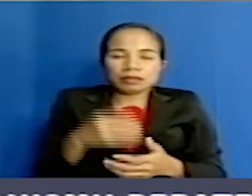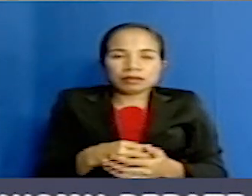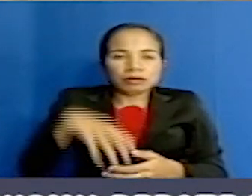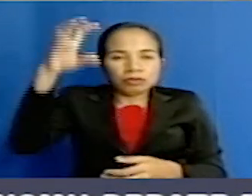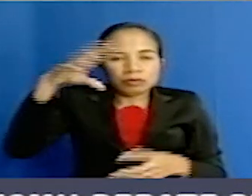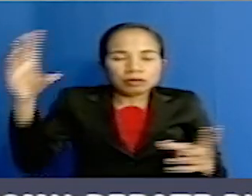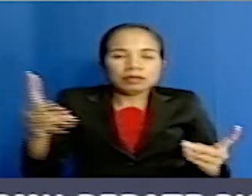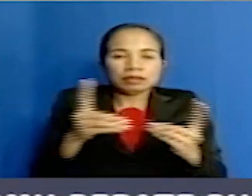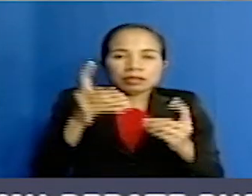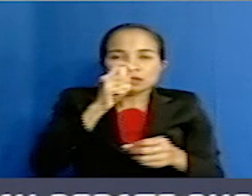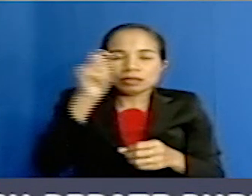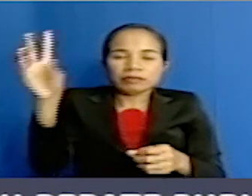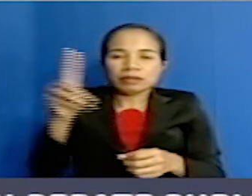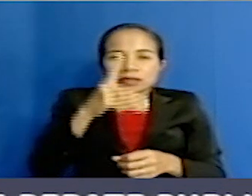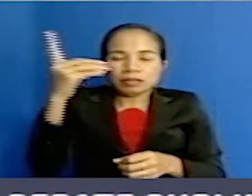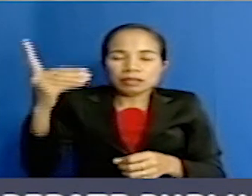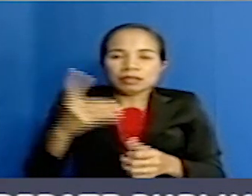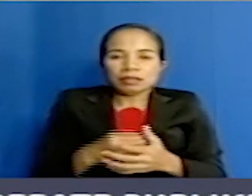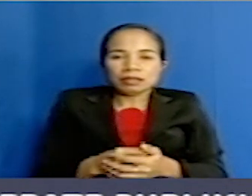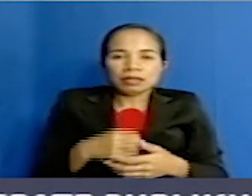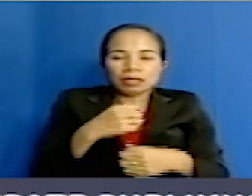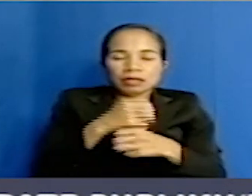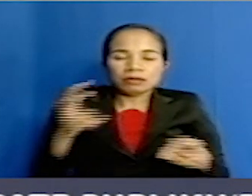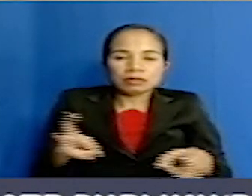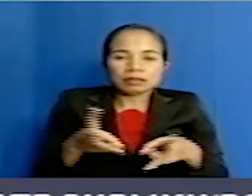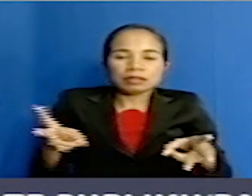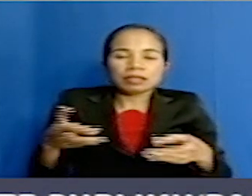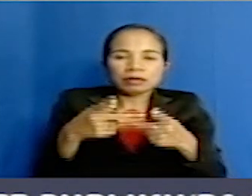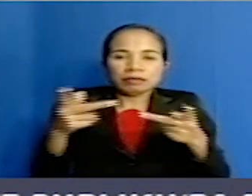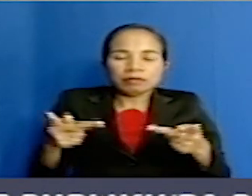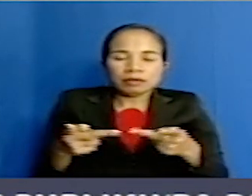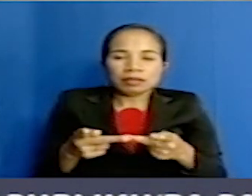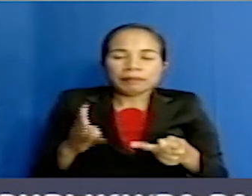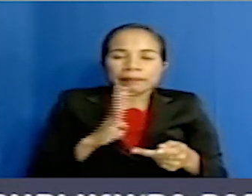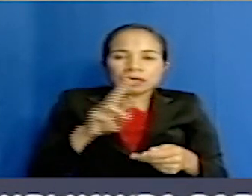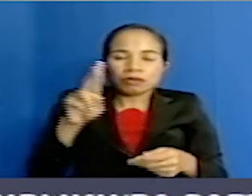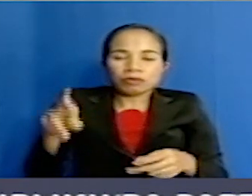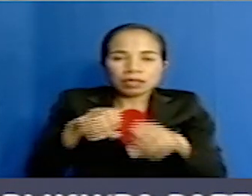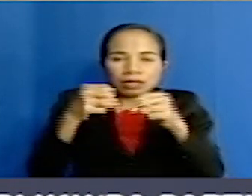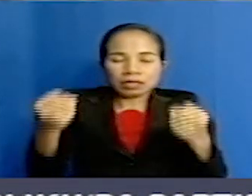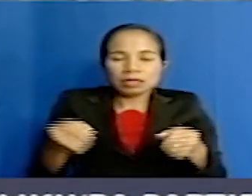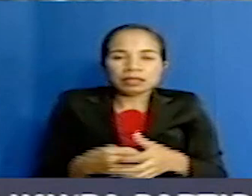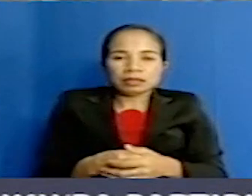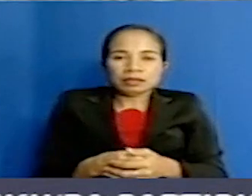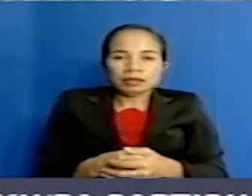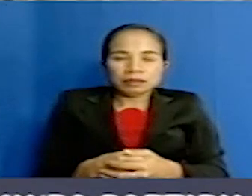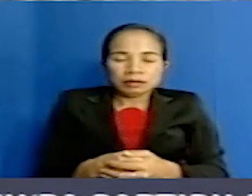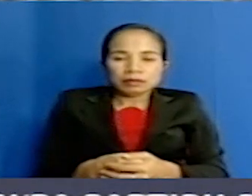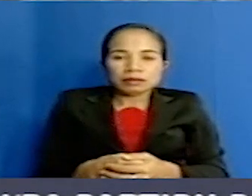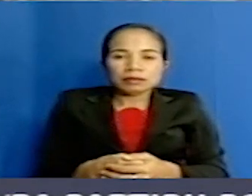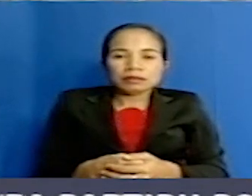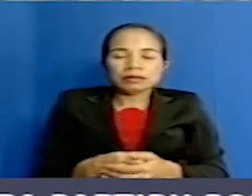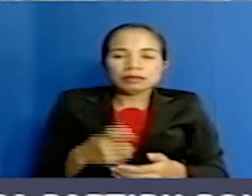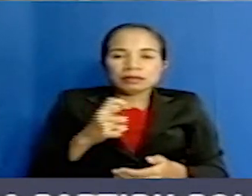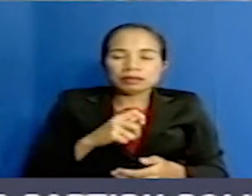Udambote be acontece a terça-feira madrugada, halo estrada e a área mota ulung Becora Koto, além de né, terminal